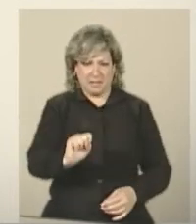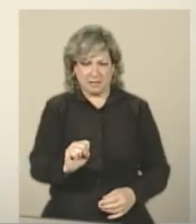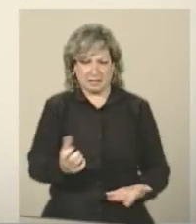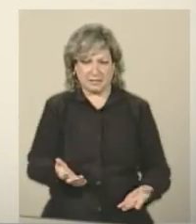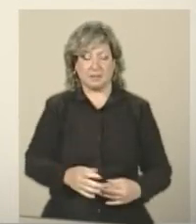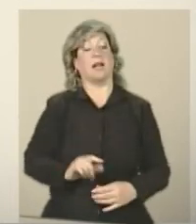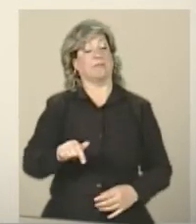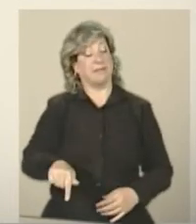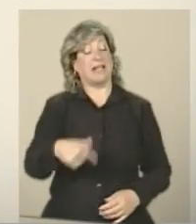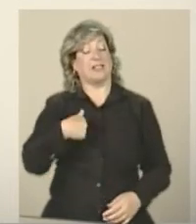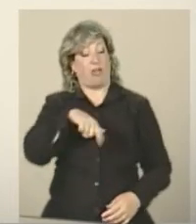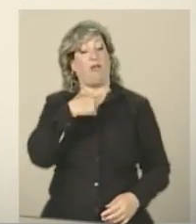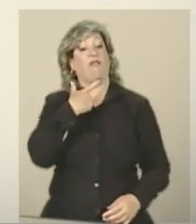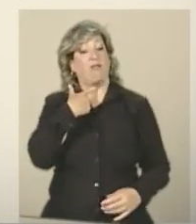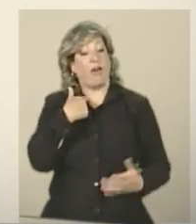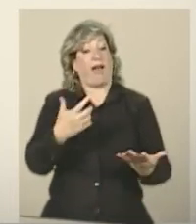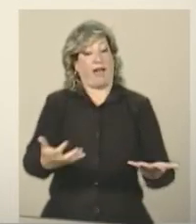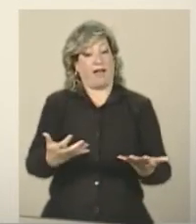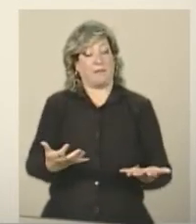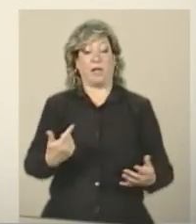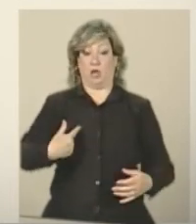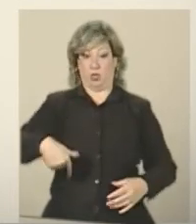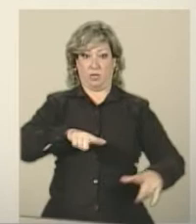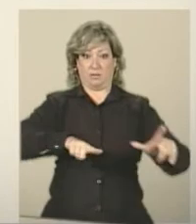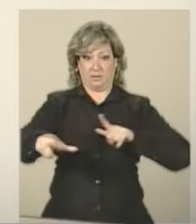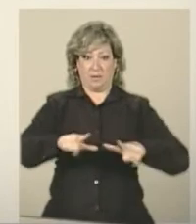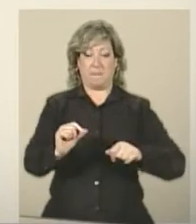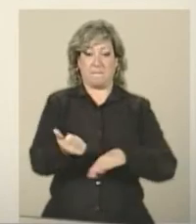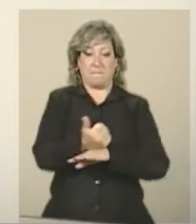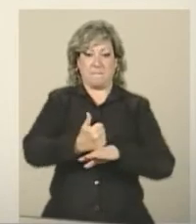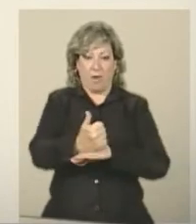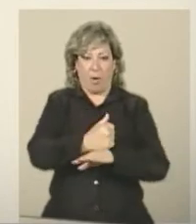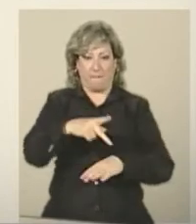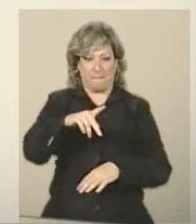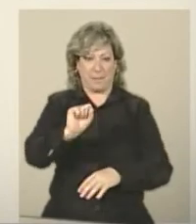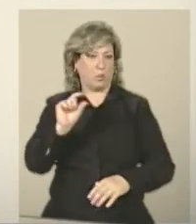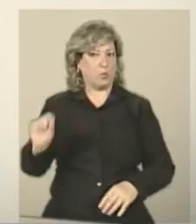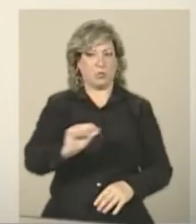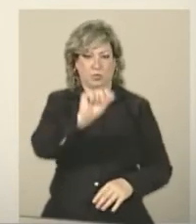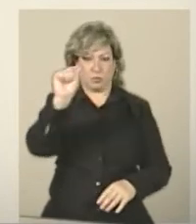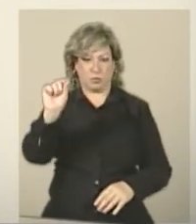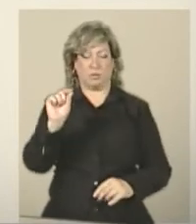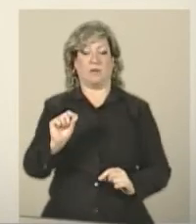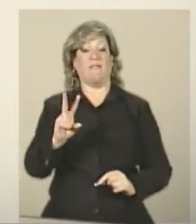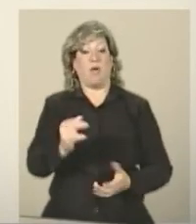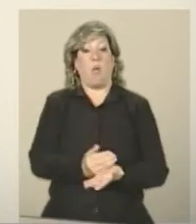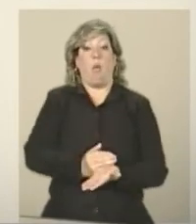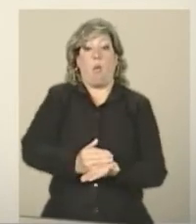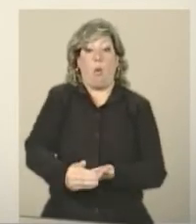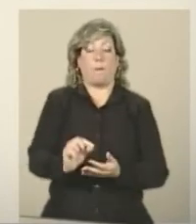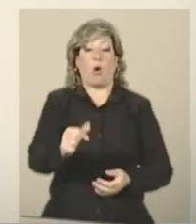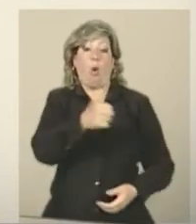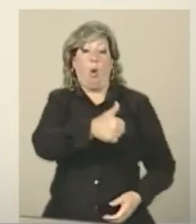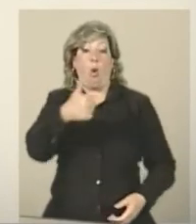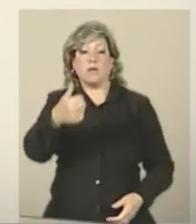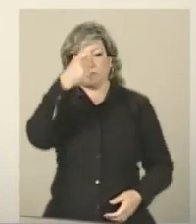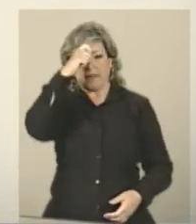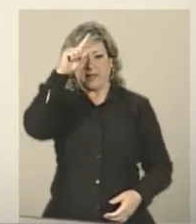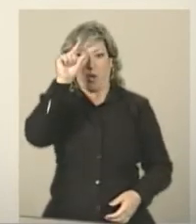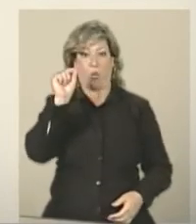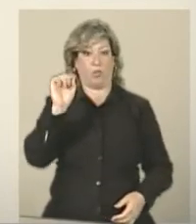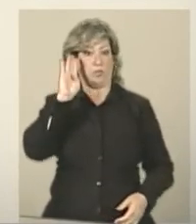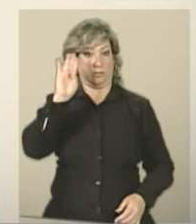Luciano é esse é nosso objetivo Nossa ação para melhorar os prontos-socorros vai começar por 11 hospitais